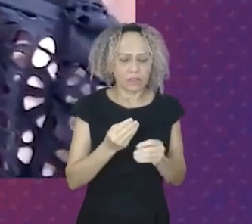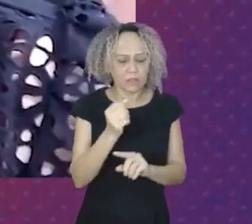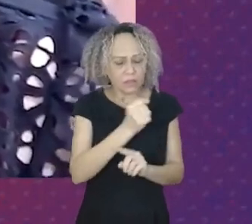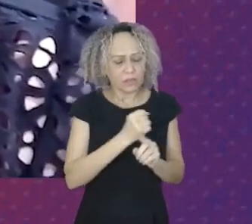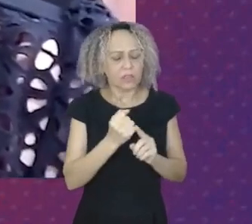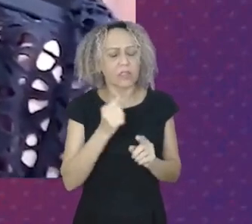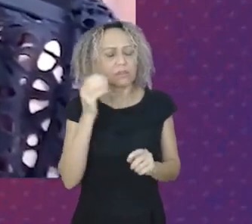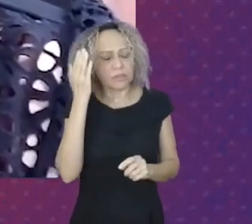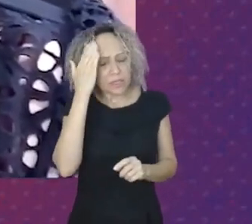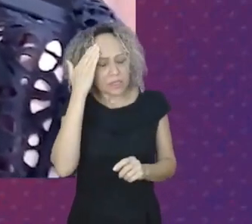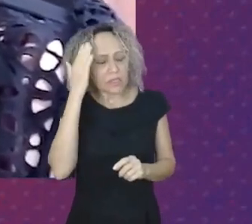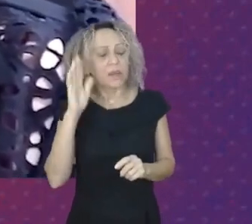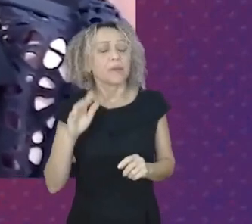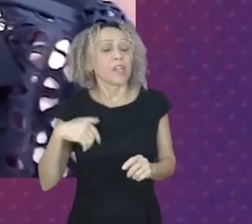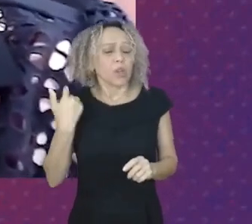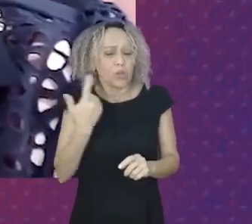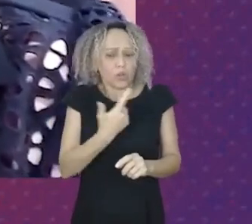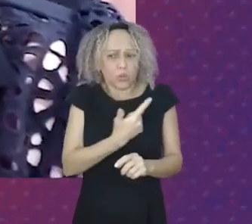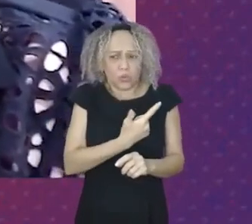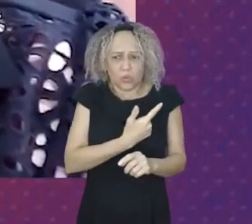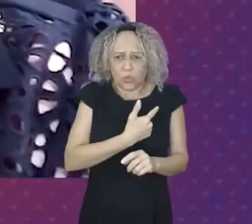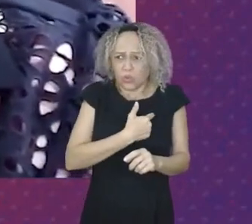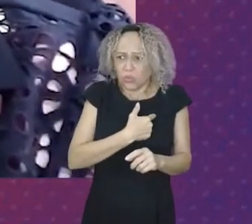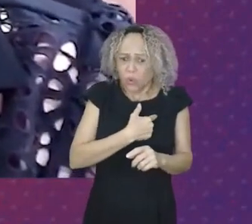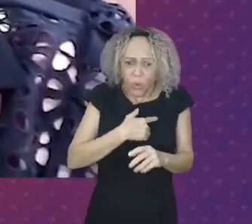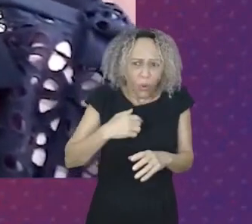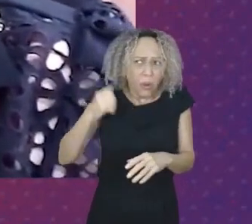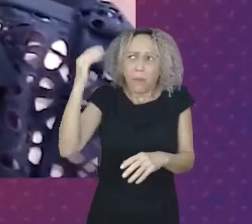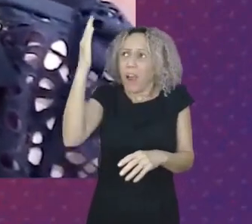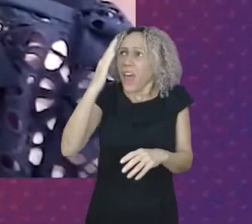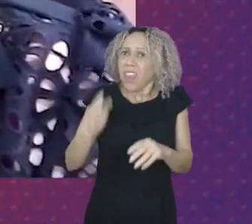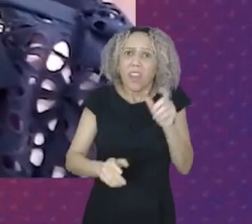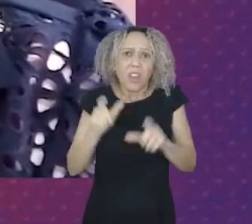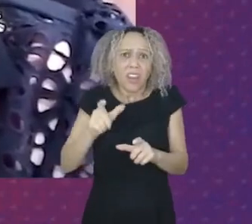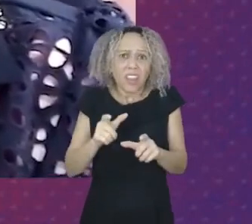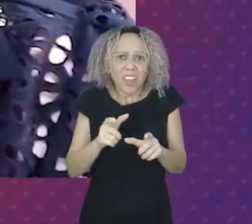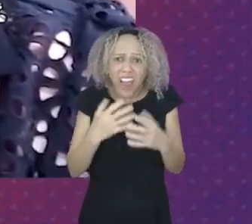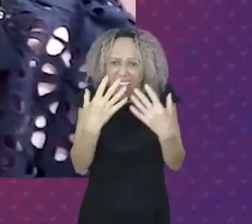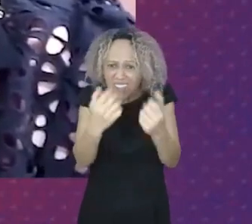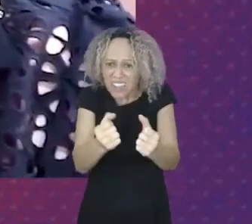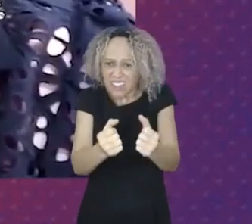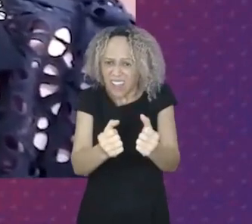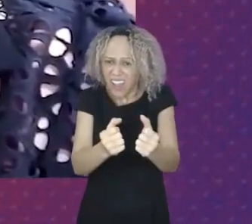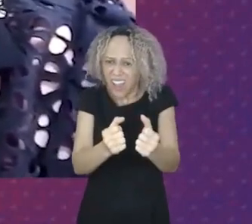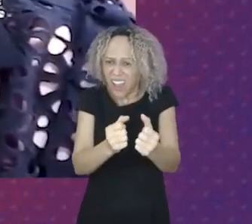vergonha a todos nós, que é impossível você permitindo dentro do Brasil